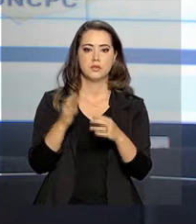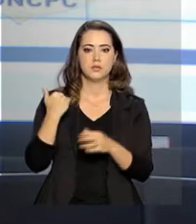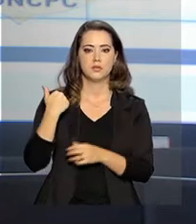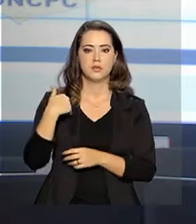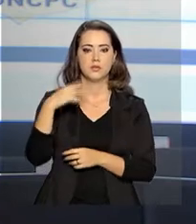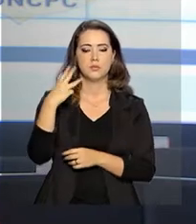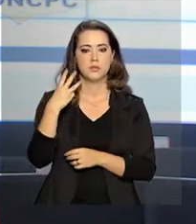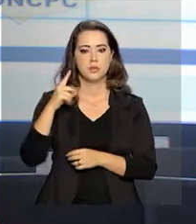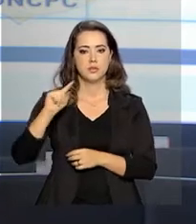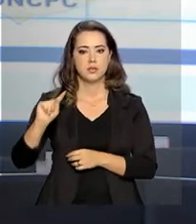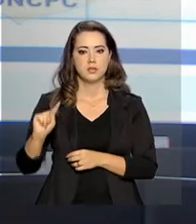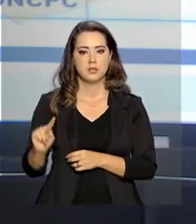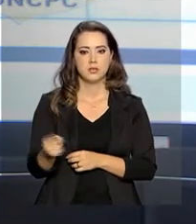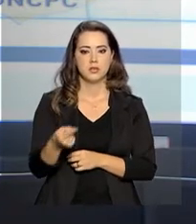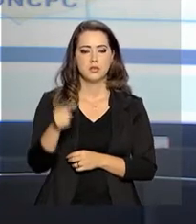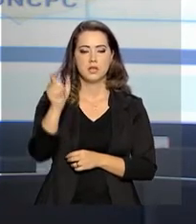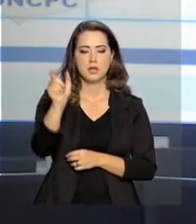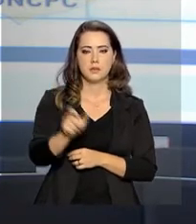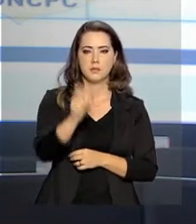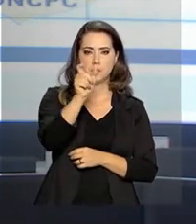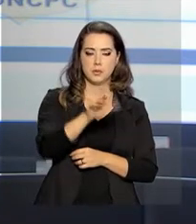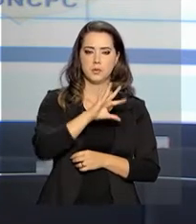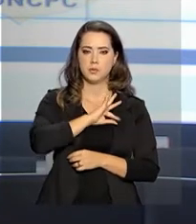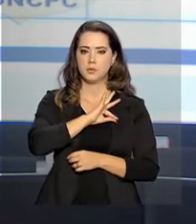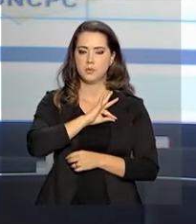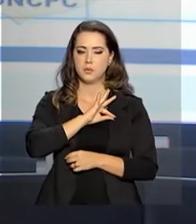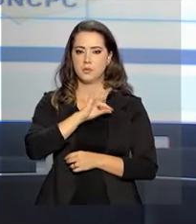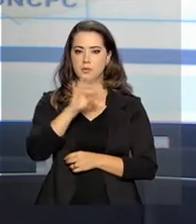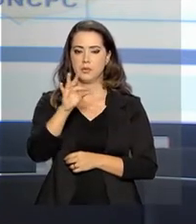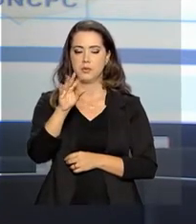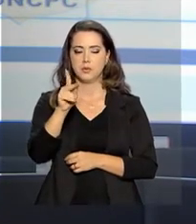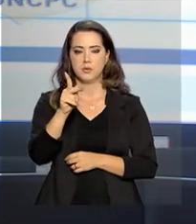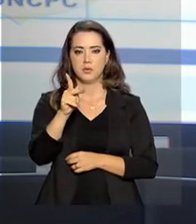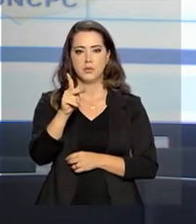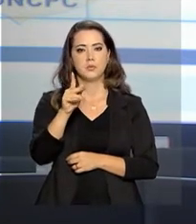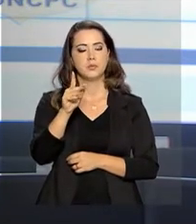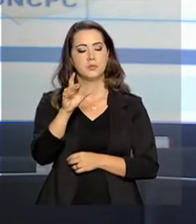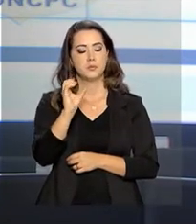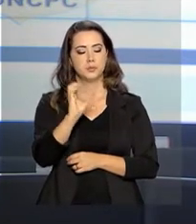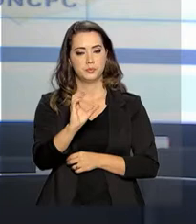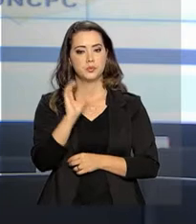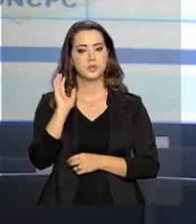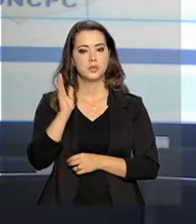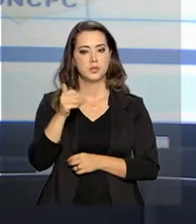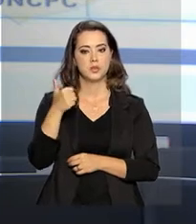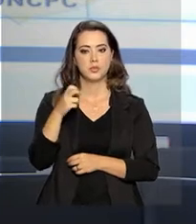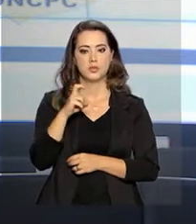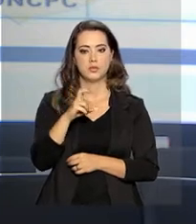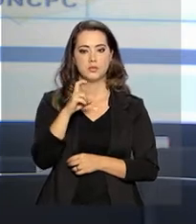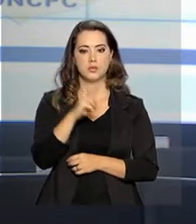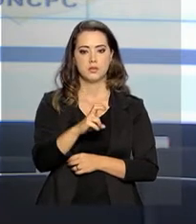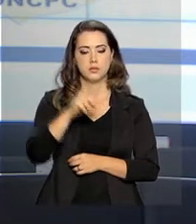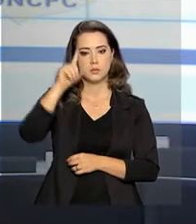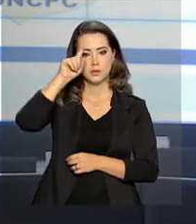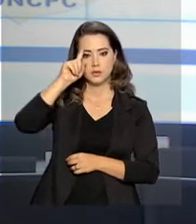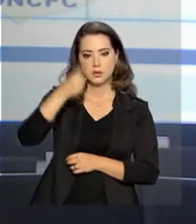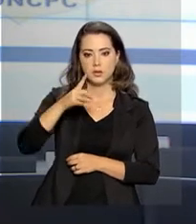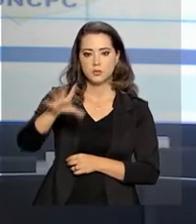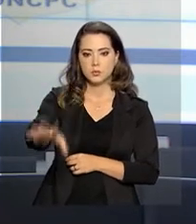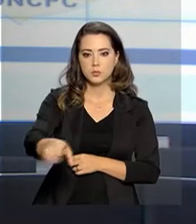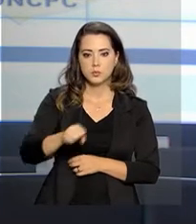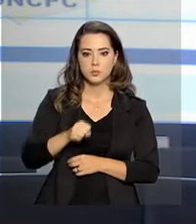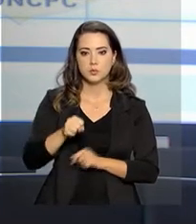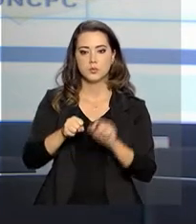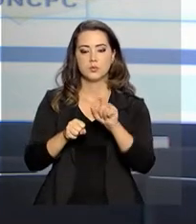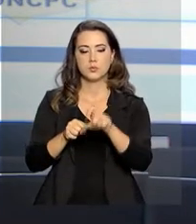de 3.700 policiais civis já foram cumpridos 155 mandados de busca e apreensão